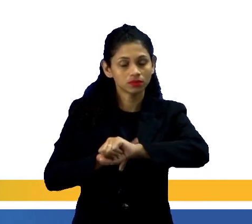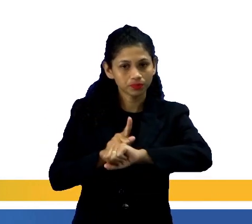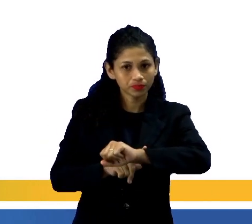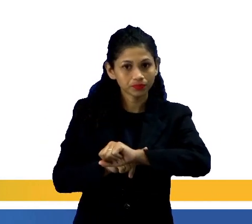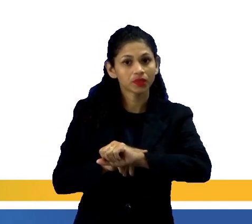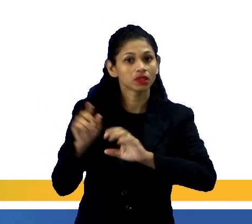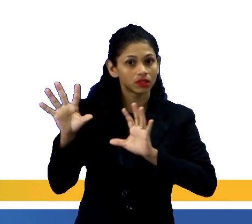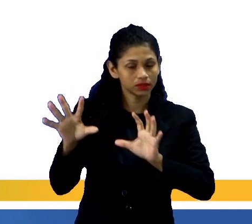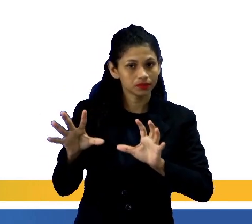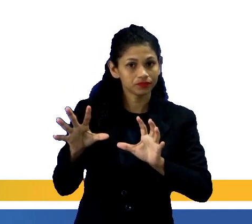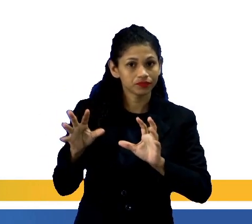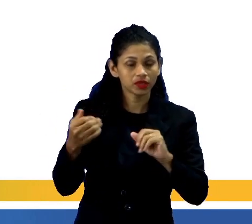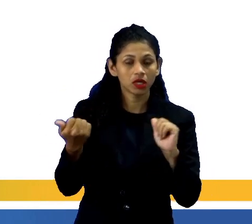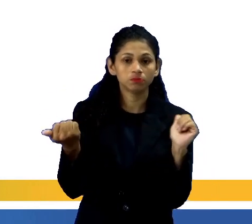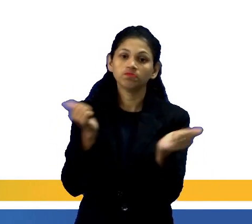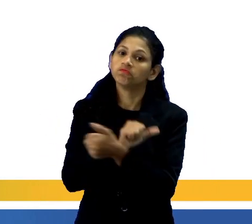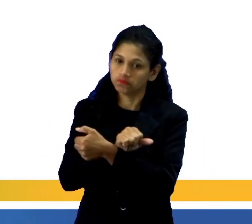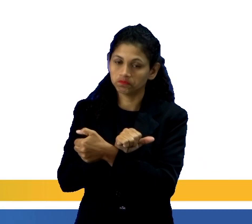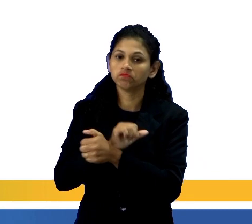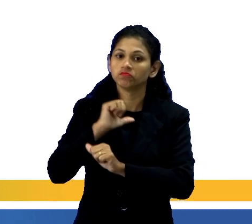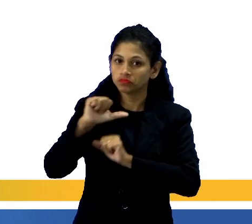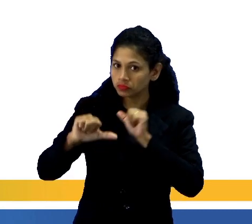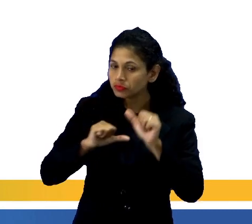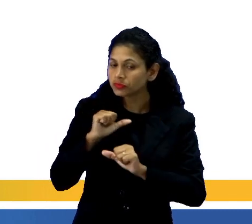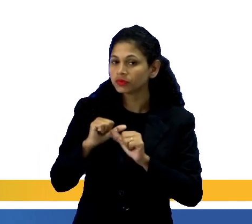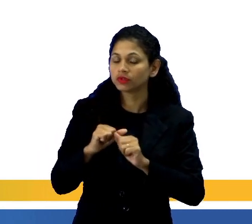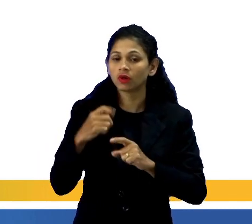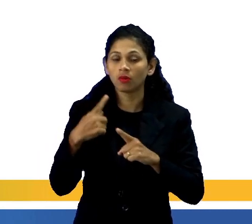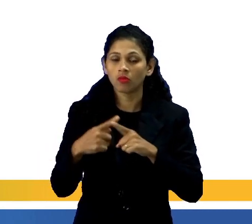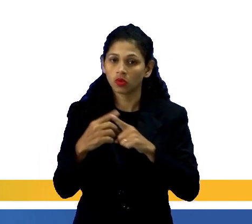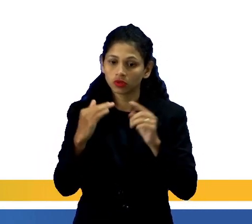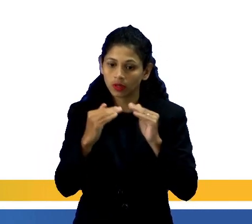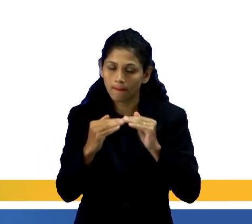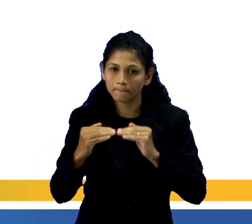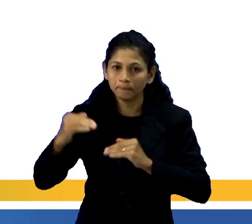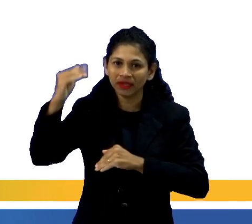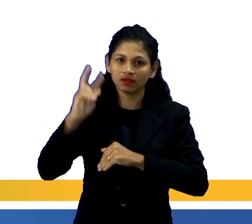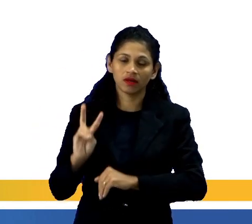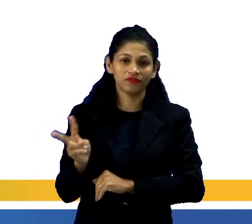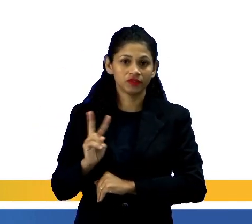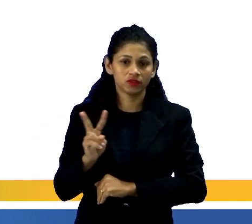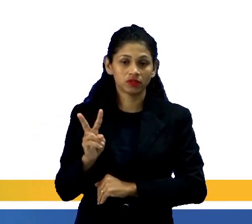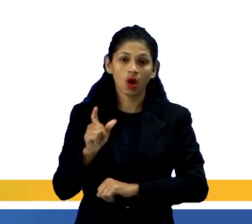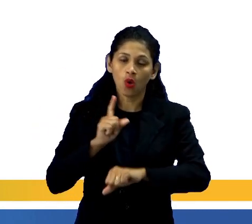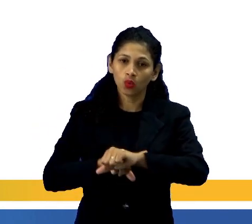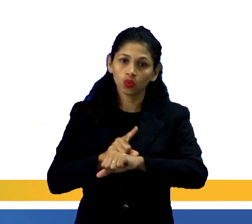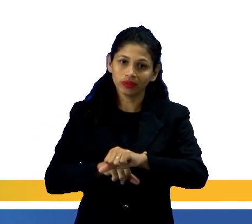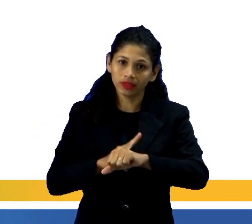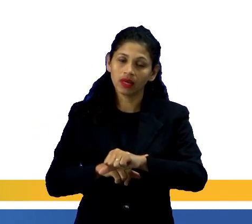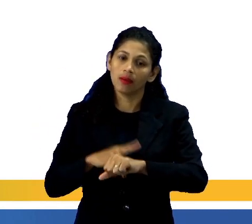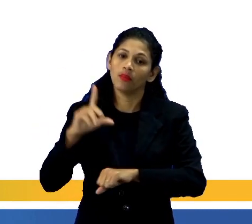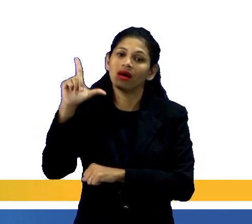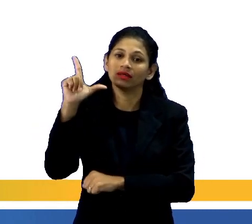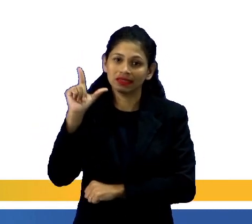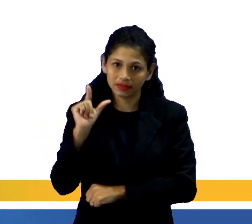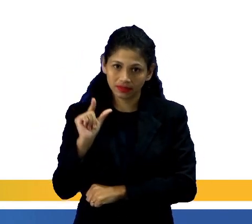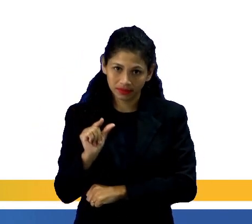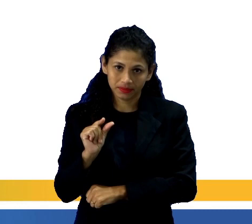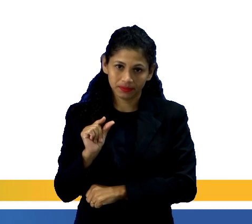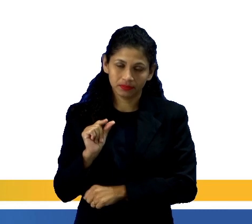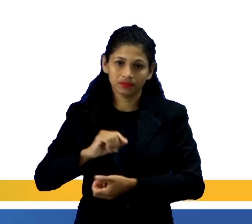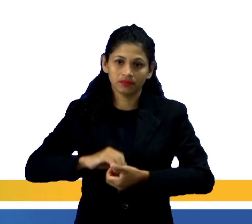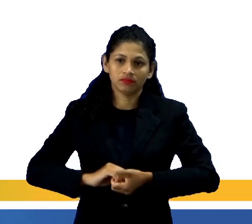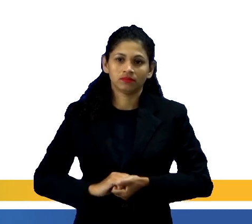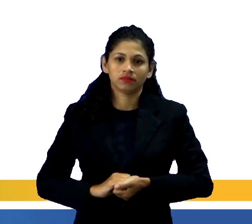nessa situação é inversamente proporcional, pois se eu aumento a velocidade, o tempo que eu levo para chegar até o destino